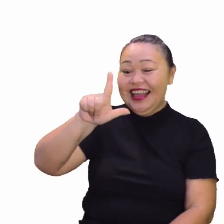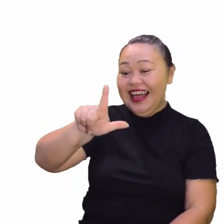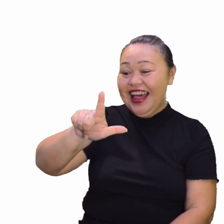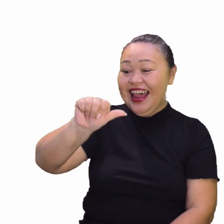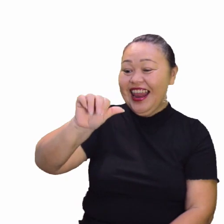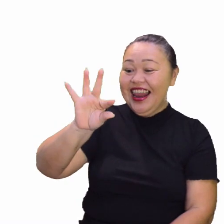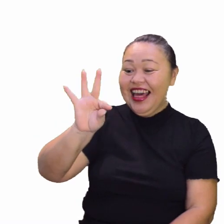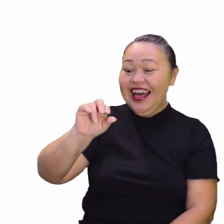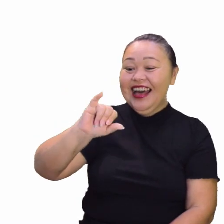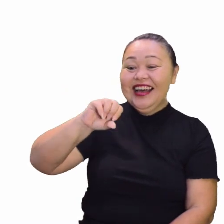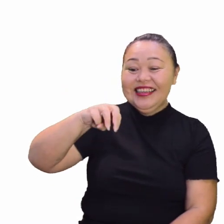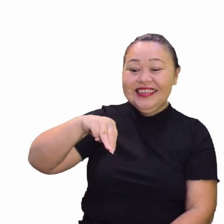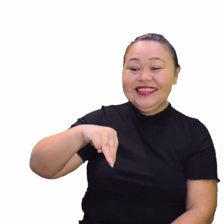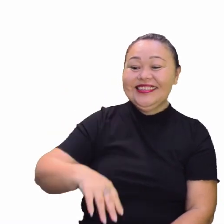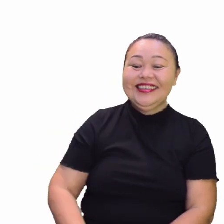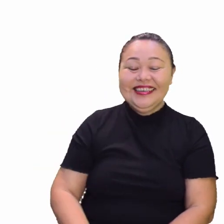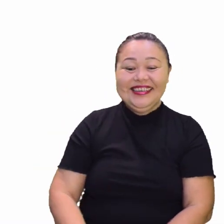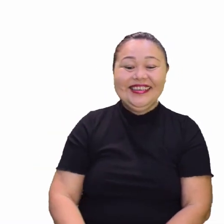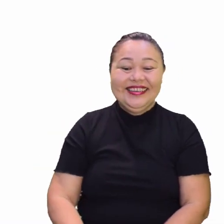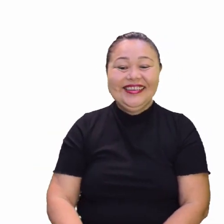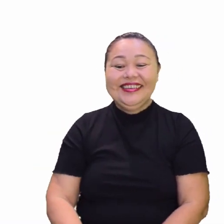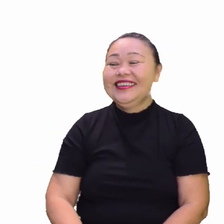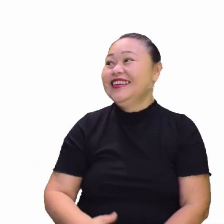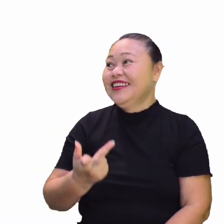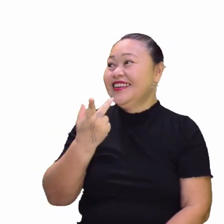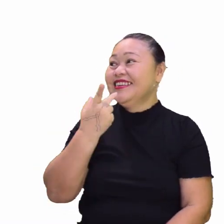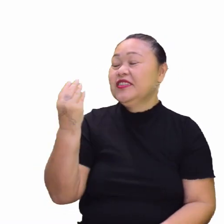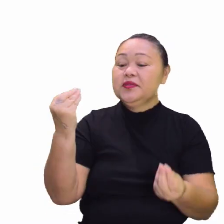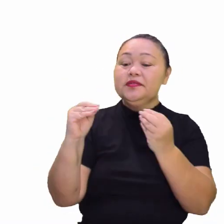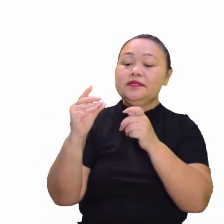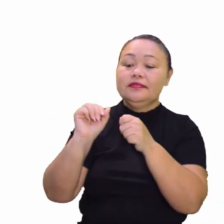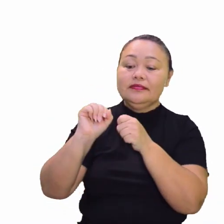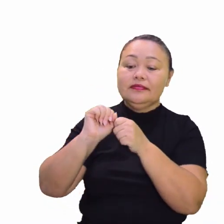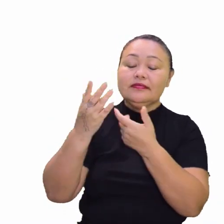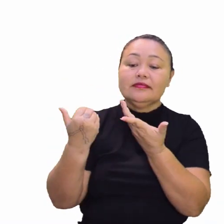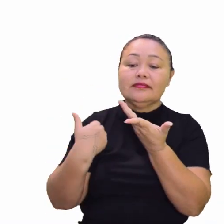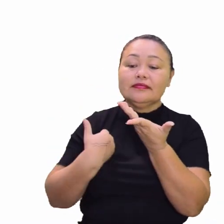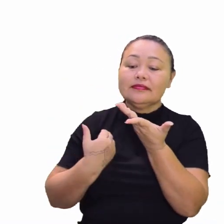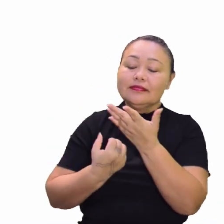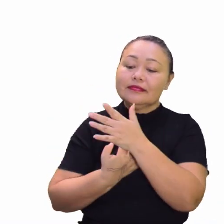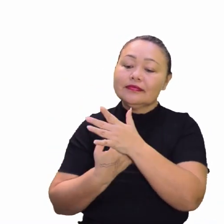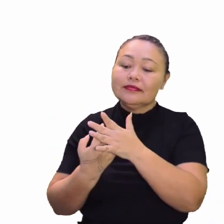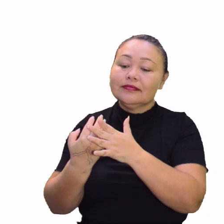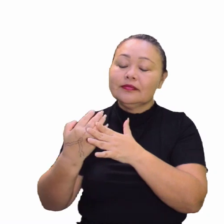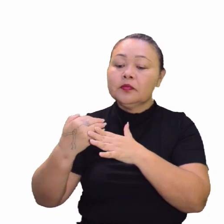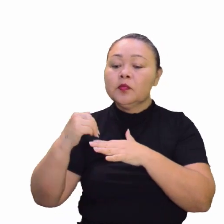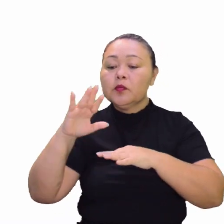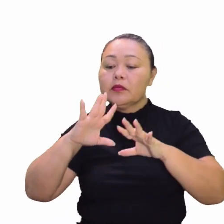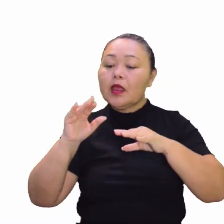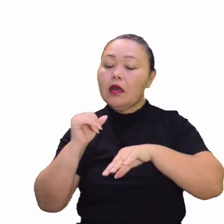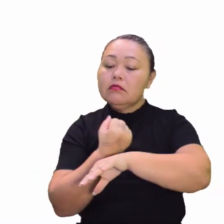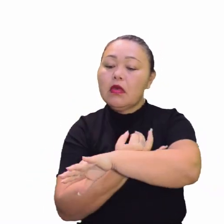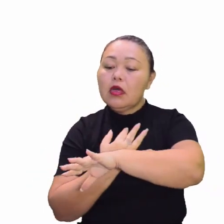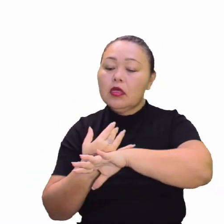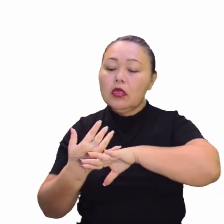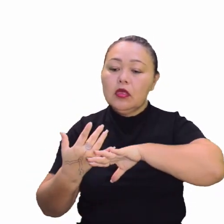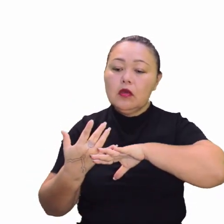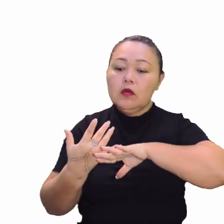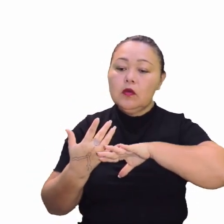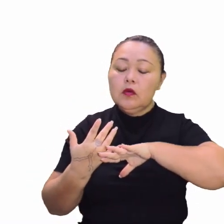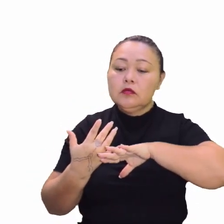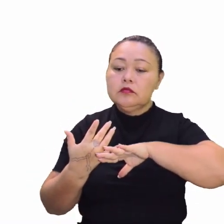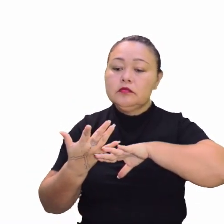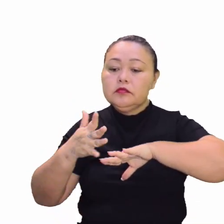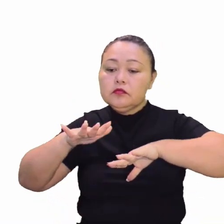Professor. Rogério, então, ainda falando dessa formação pioneira, Rogério, são aqueles tipos de vegetação ali